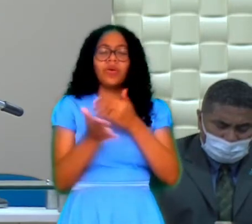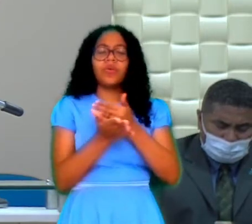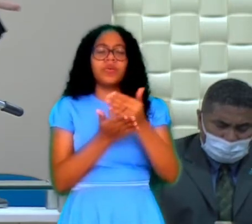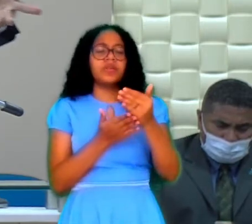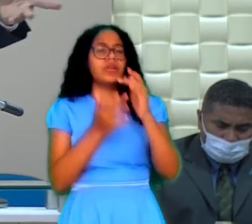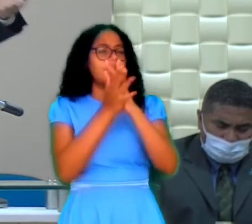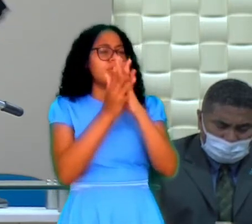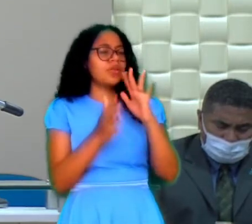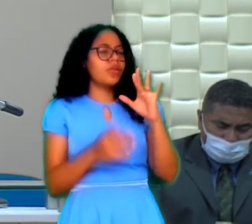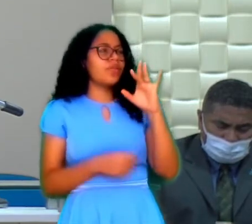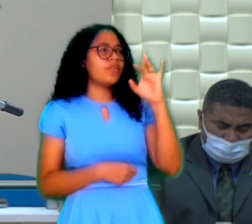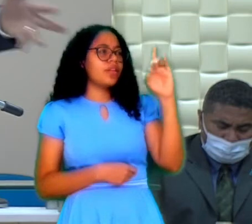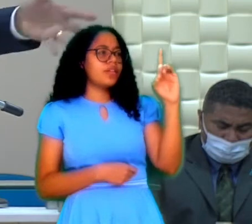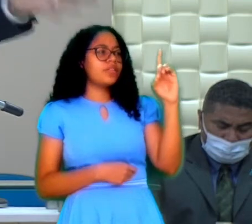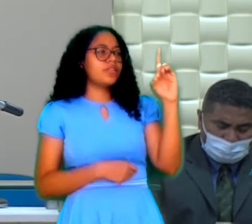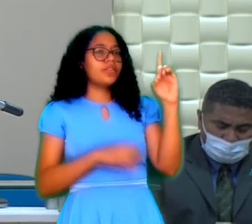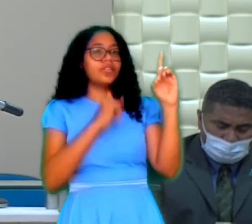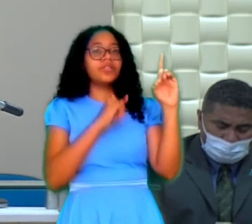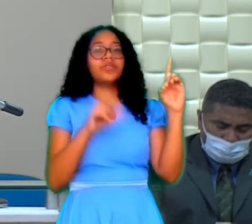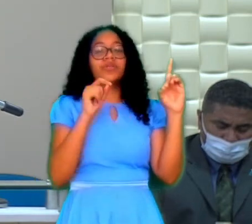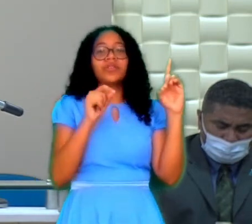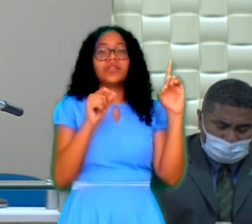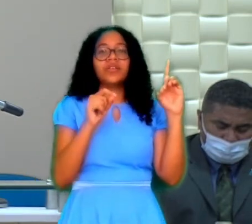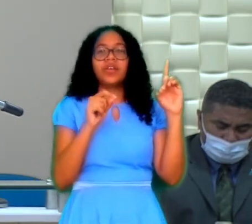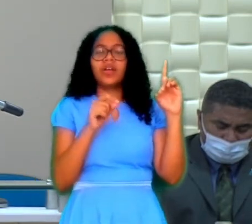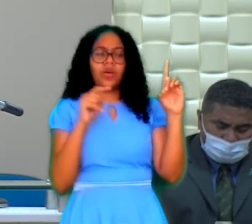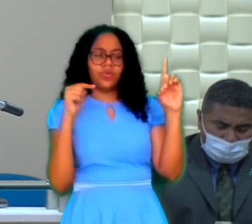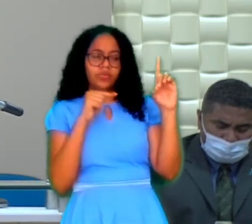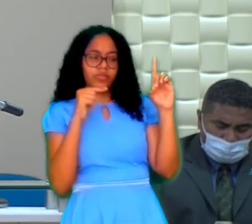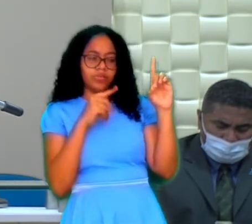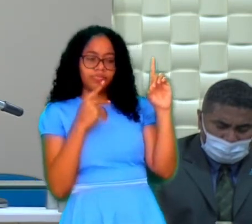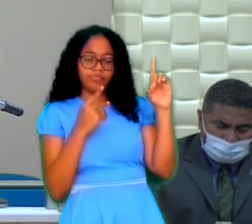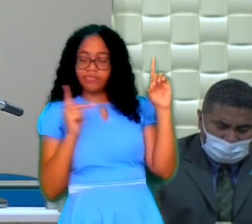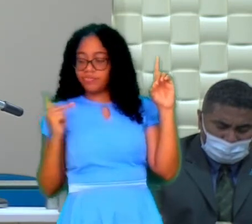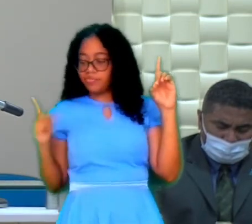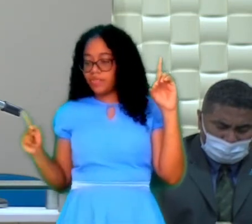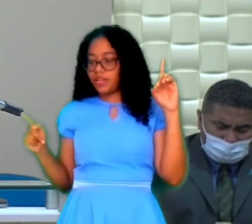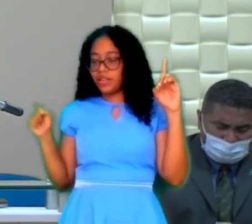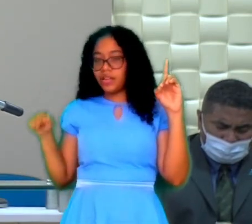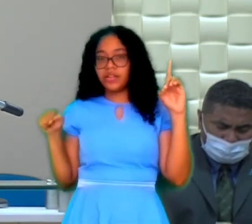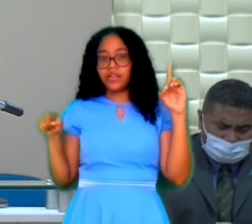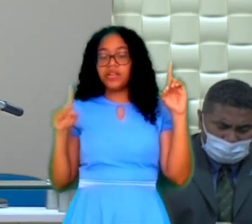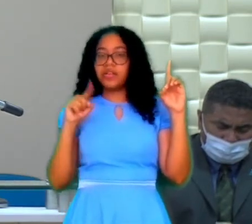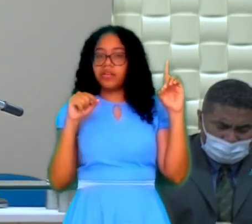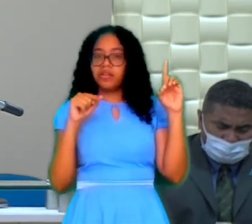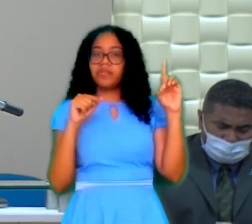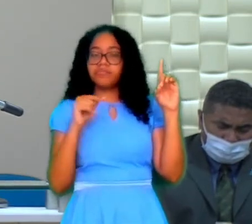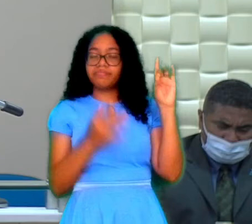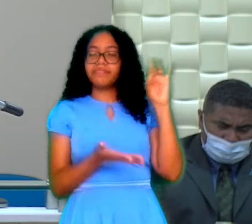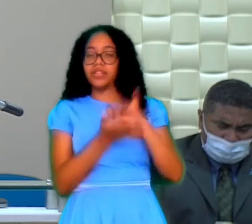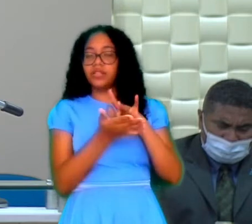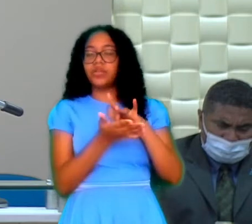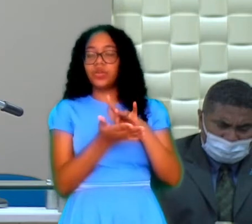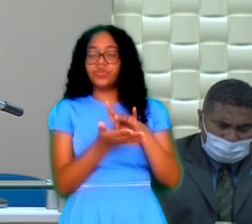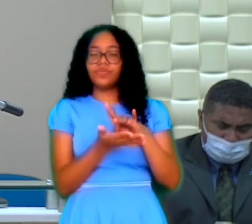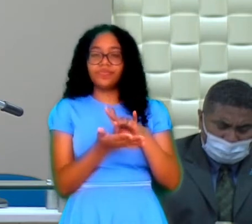Exatamente porque Jonas pede para ser lançado no mar, e a Bíblia diz